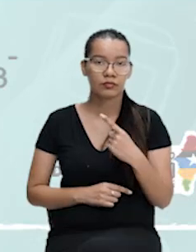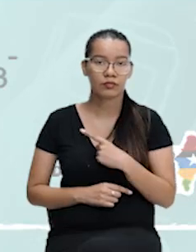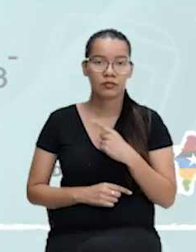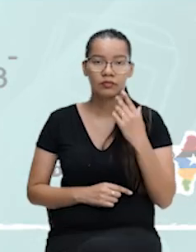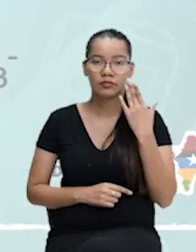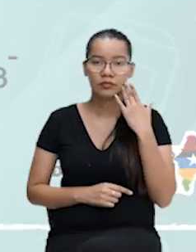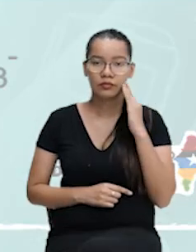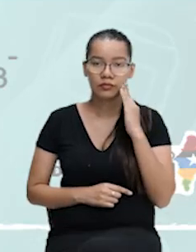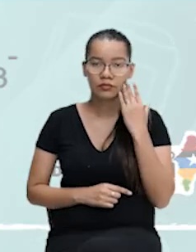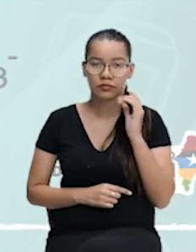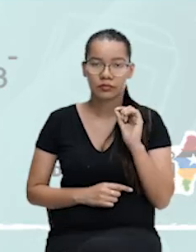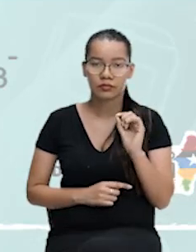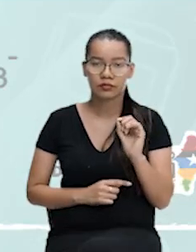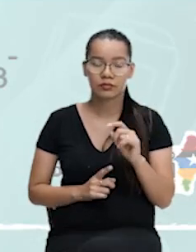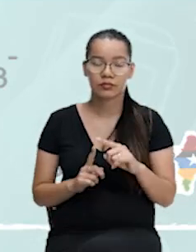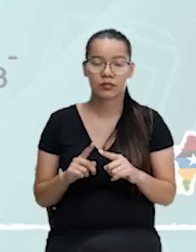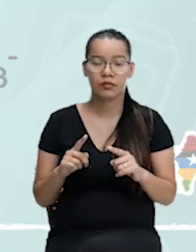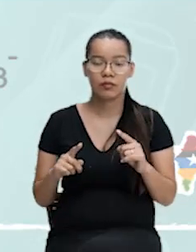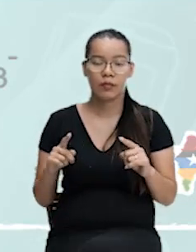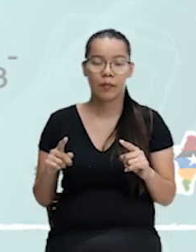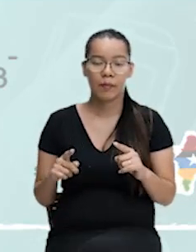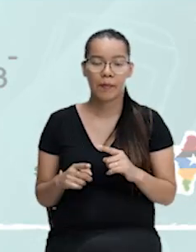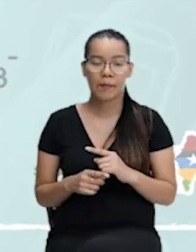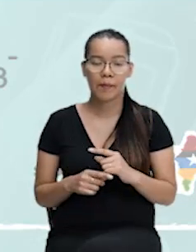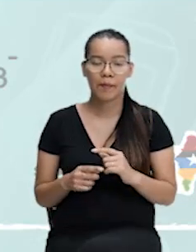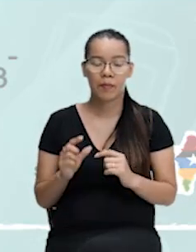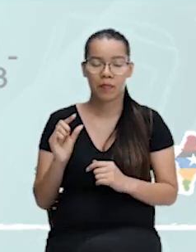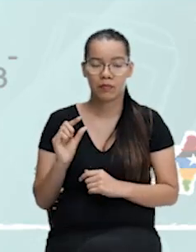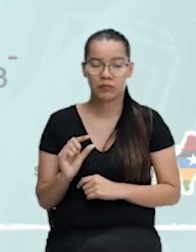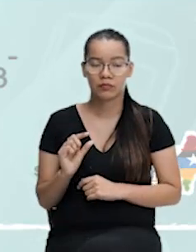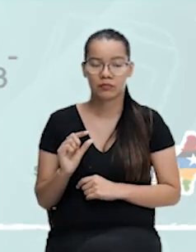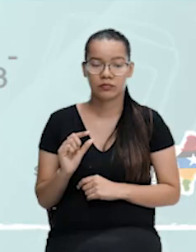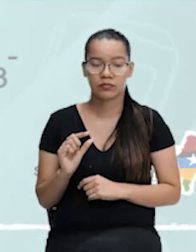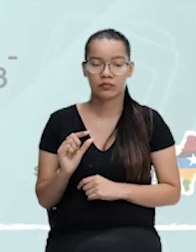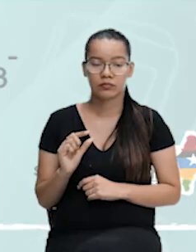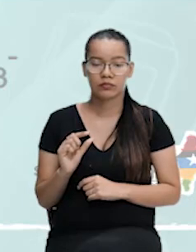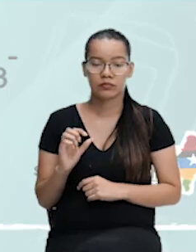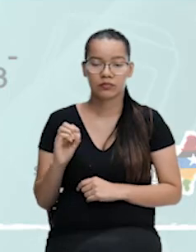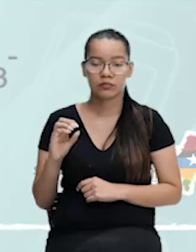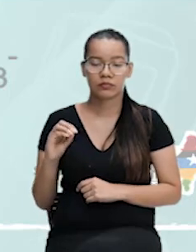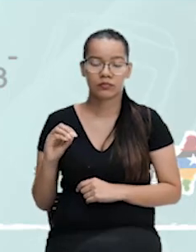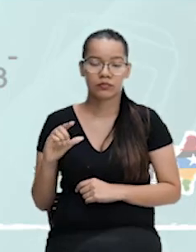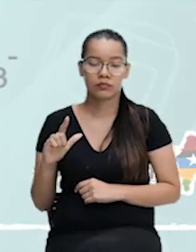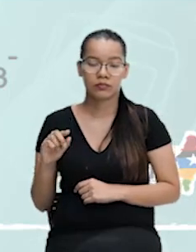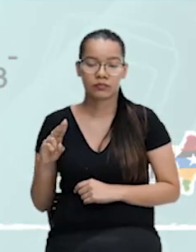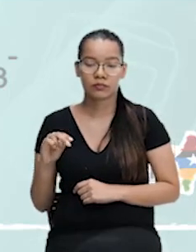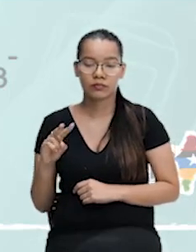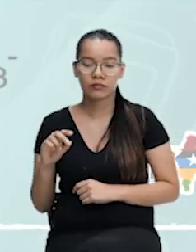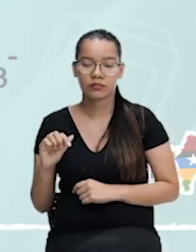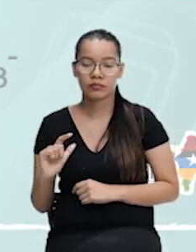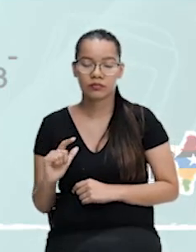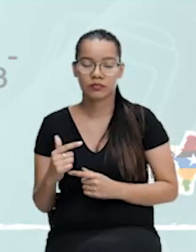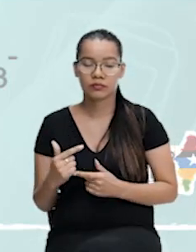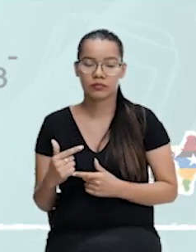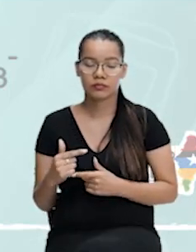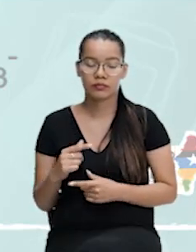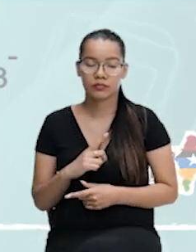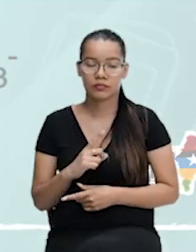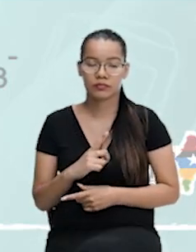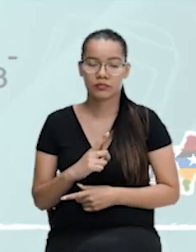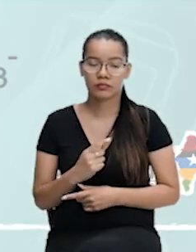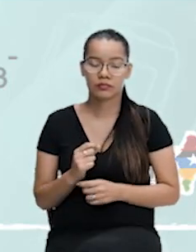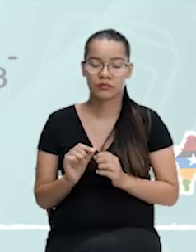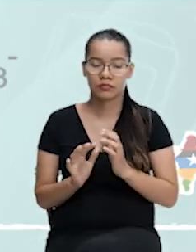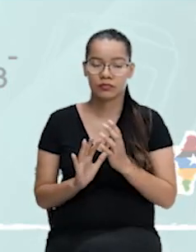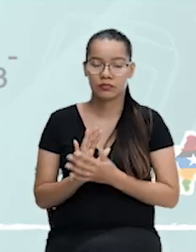que um produto é menos solúvel porque haverá a formação de um precipitado, ou seja, vai formar uma